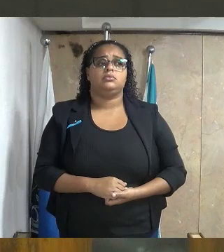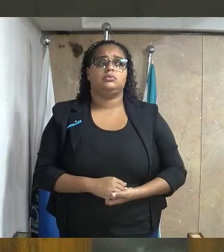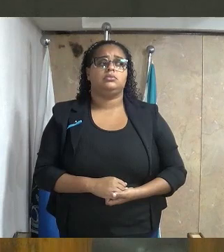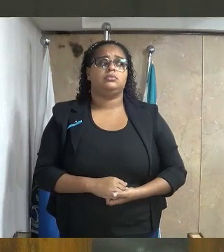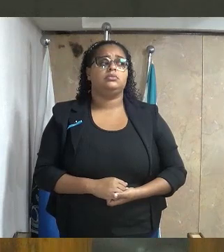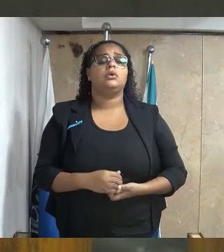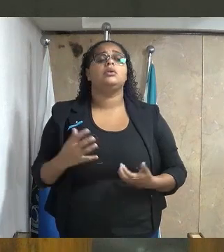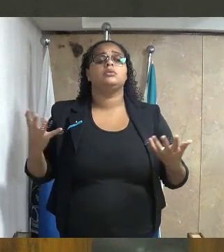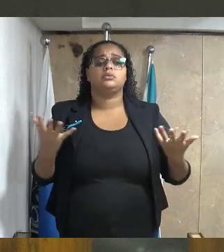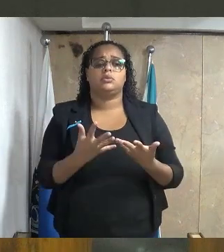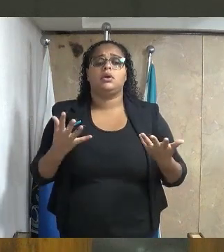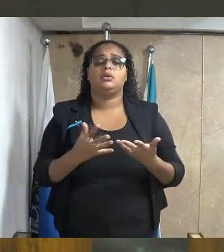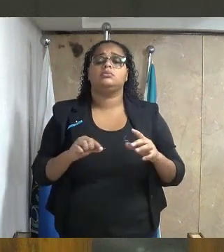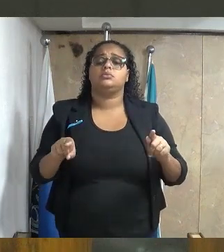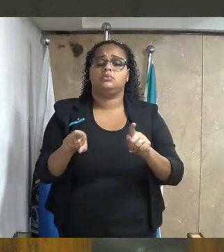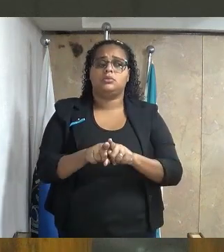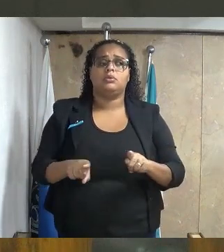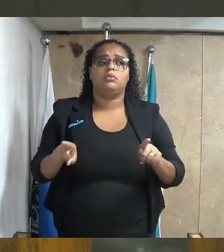Quero externar aqui